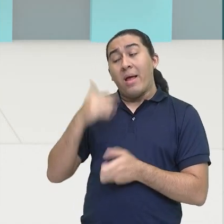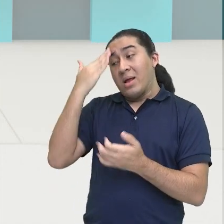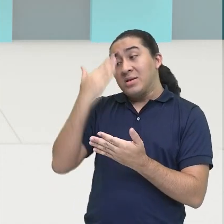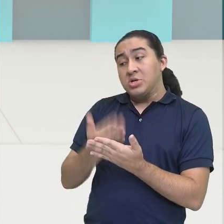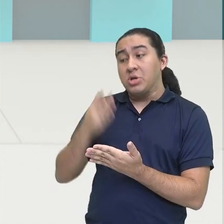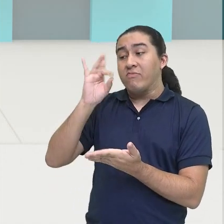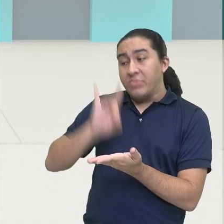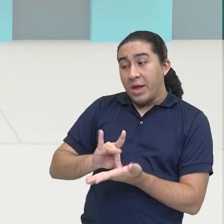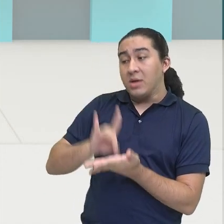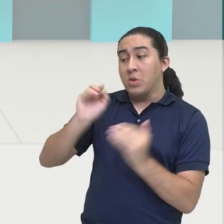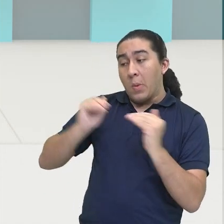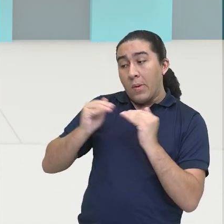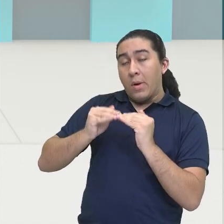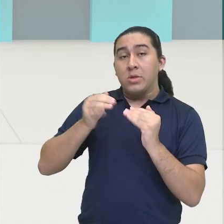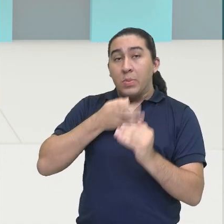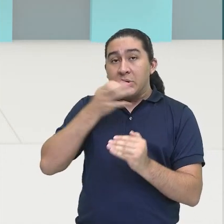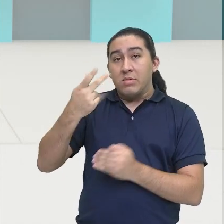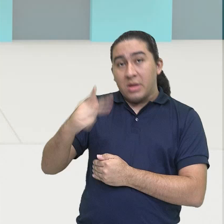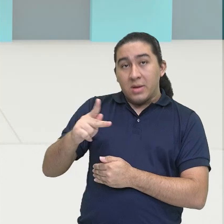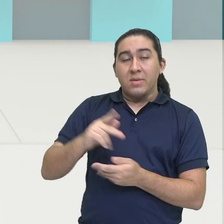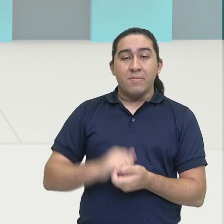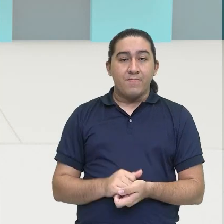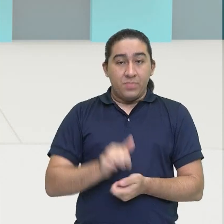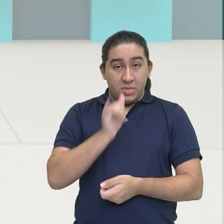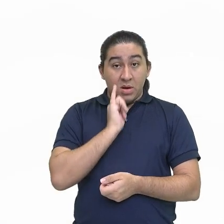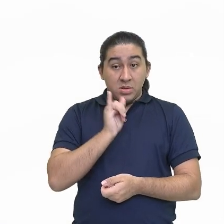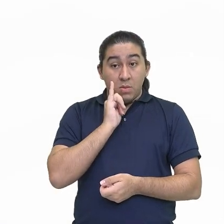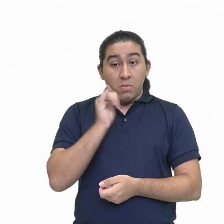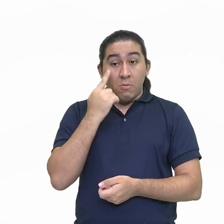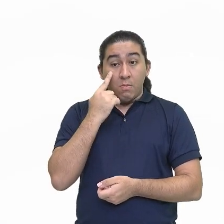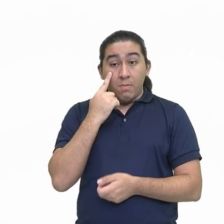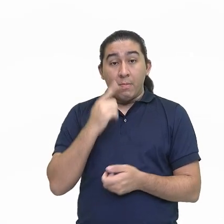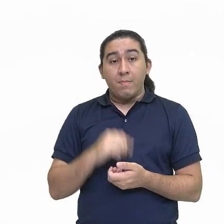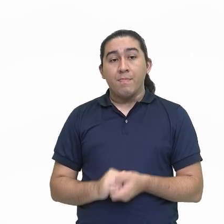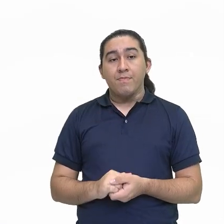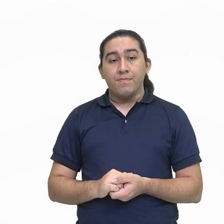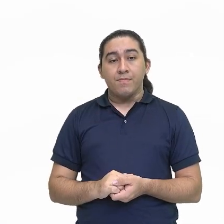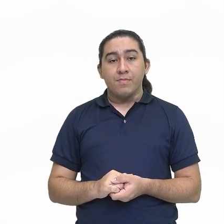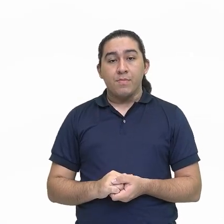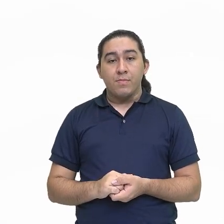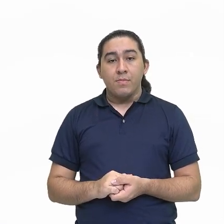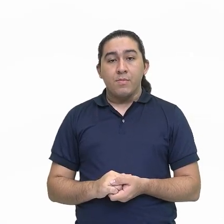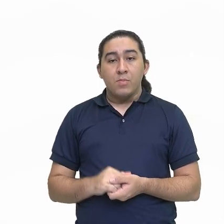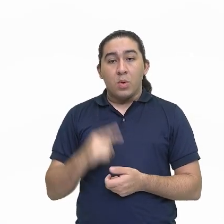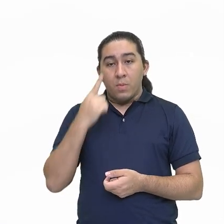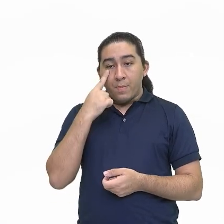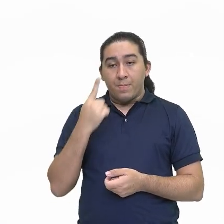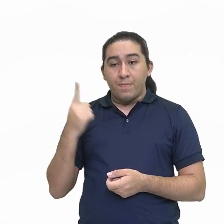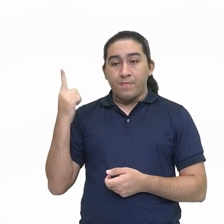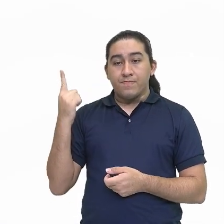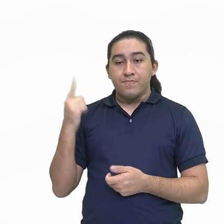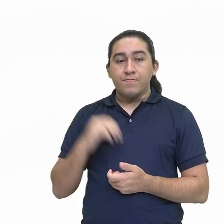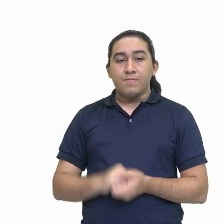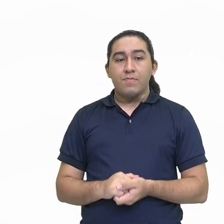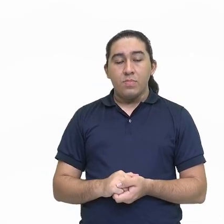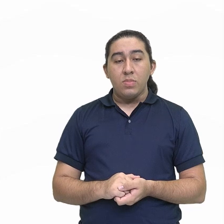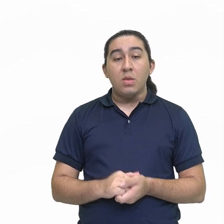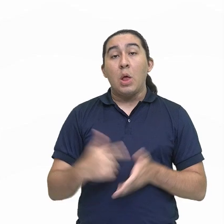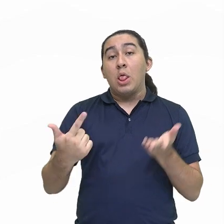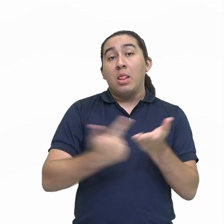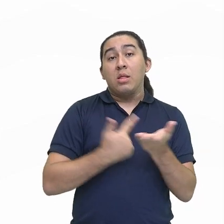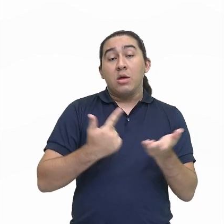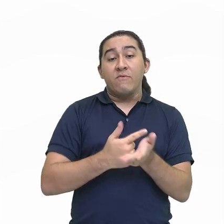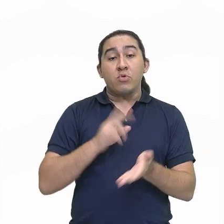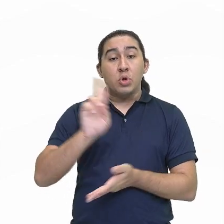certa, ok? Vejamos aí o exemplo comigo. Exemplo de dissertação. No